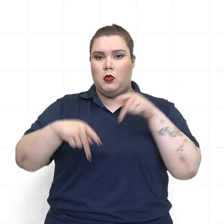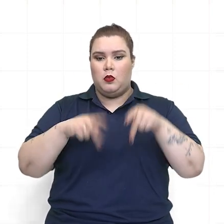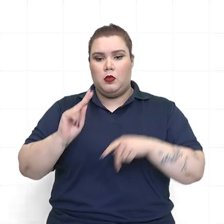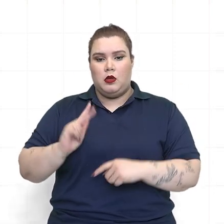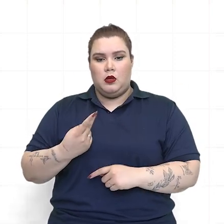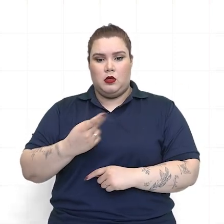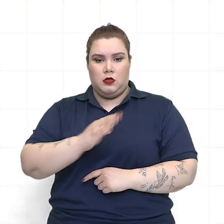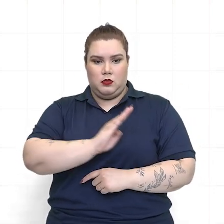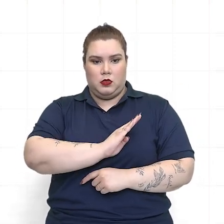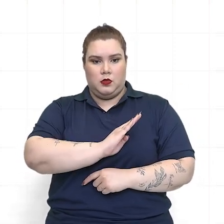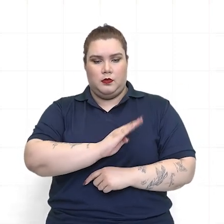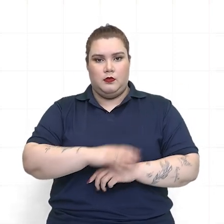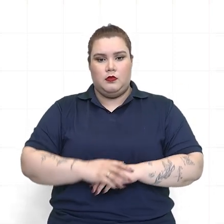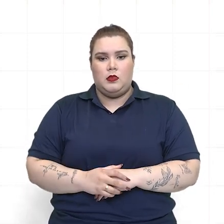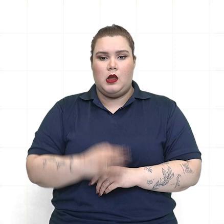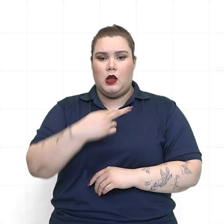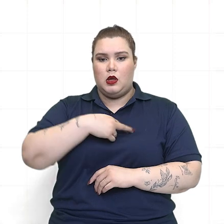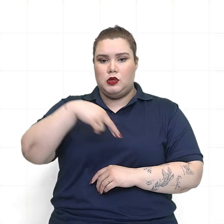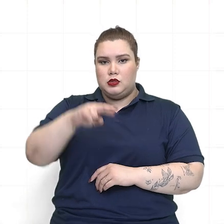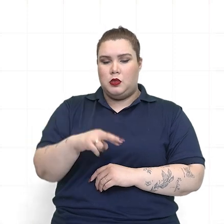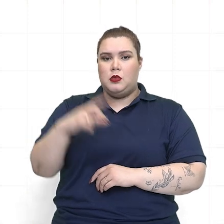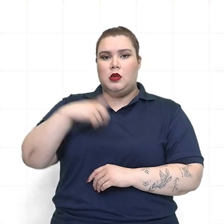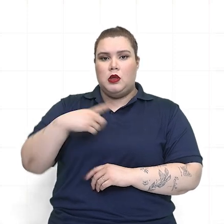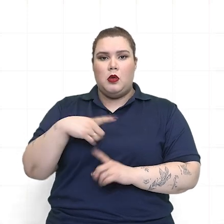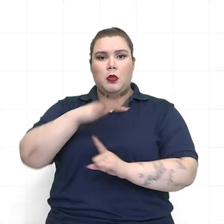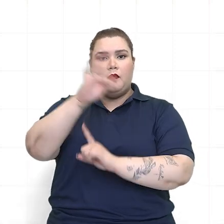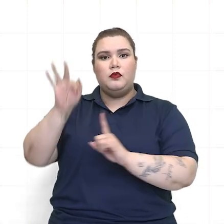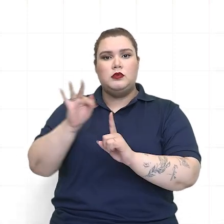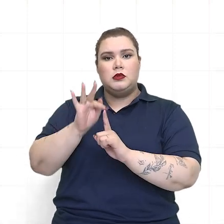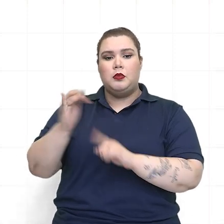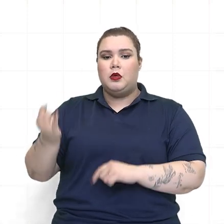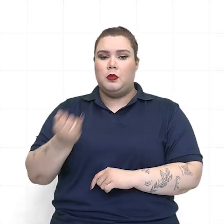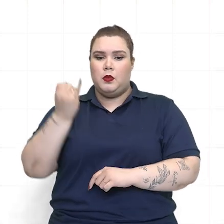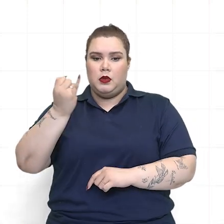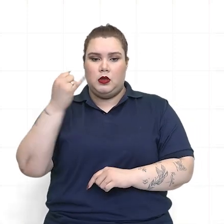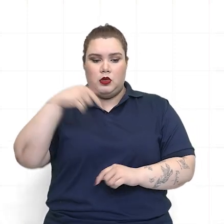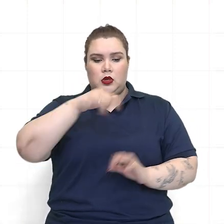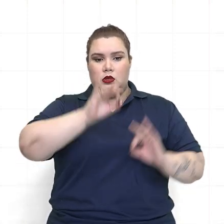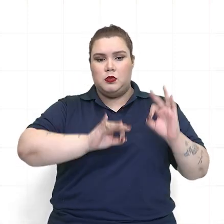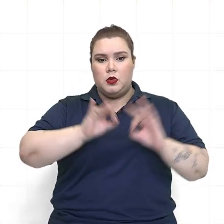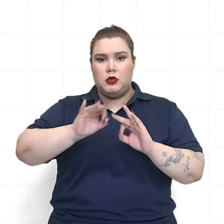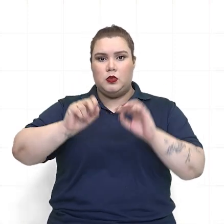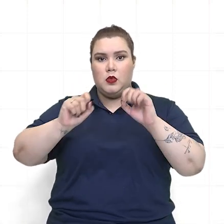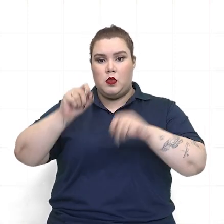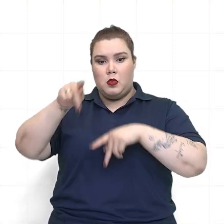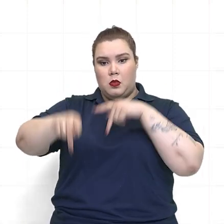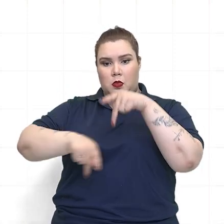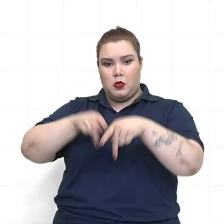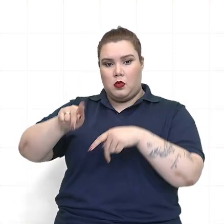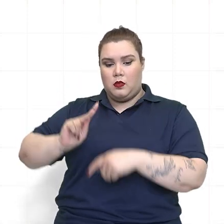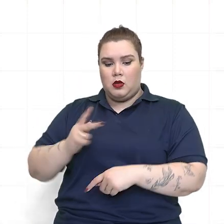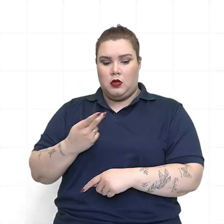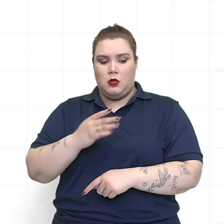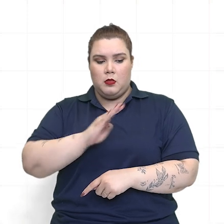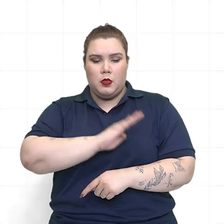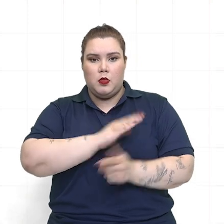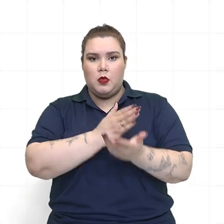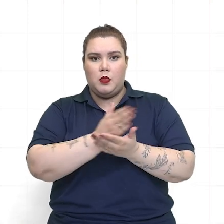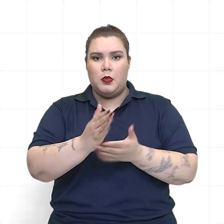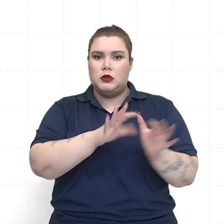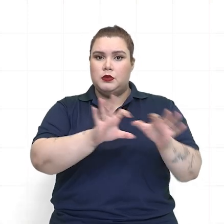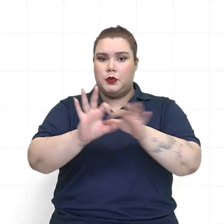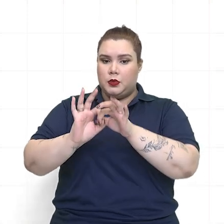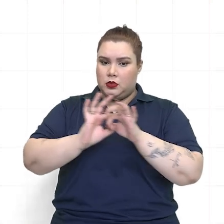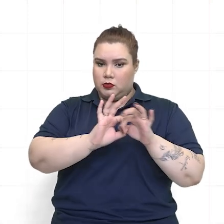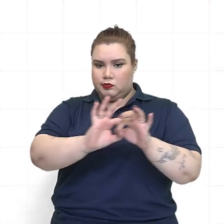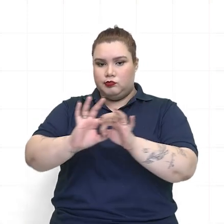né? A religião, ela desempenhou um papel fundamental no processo de união do povo hebreu,